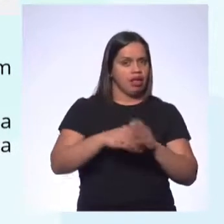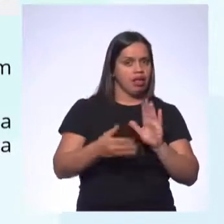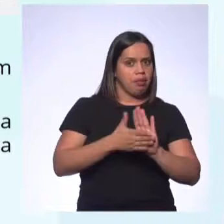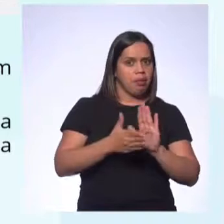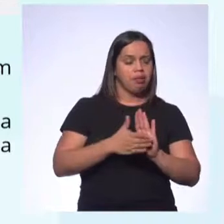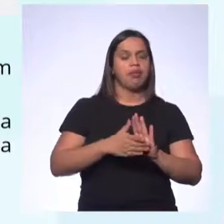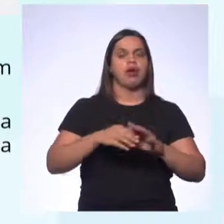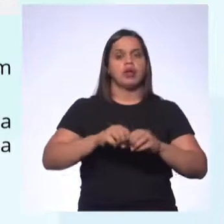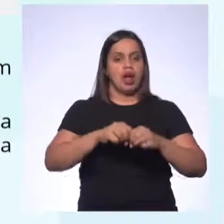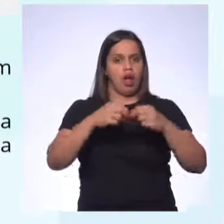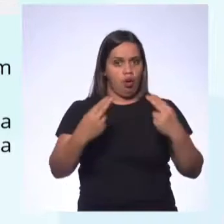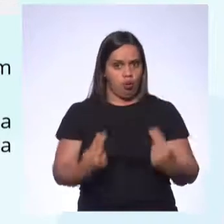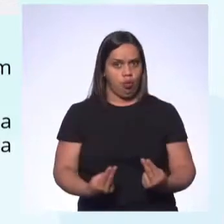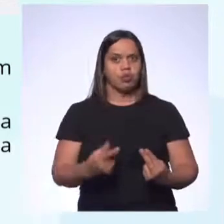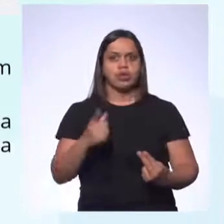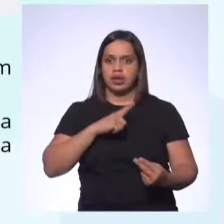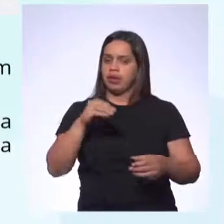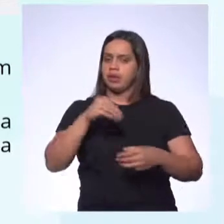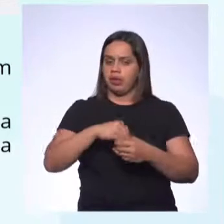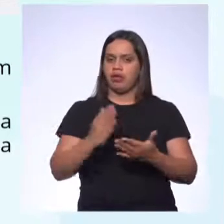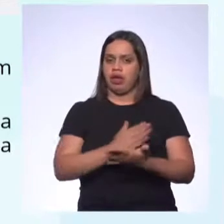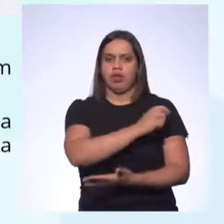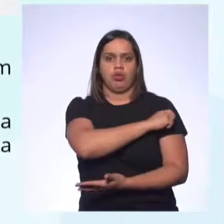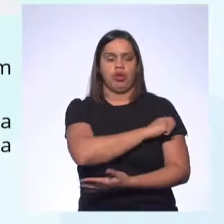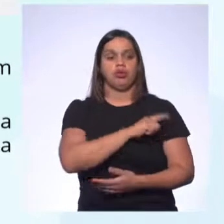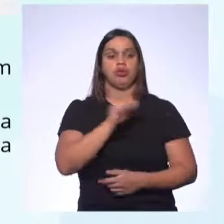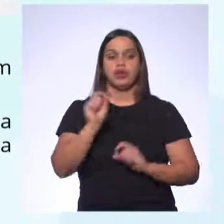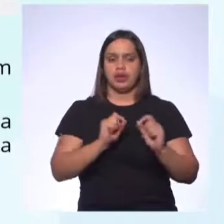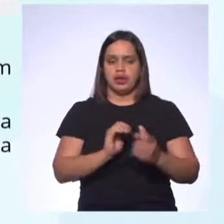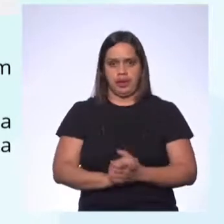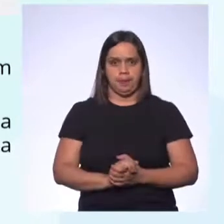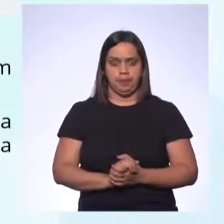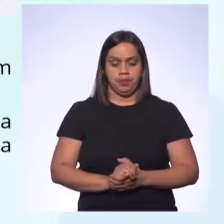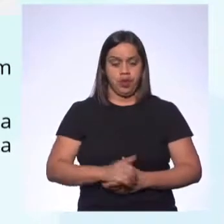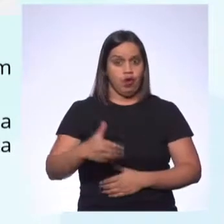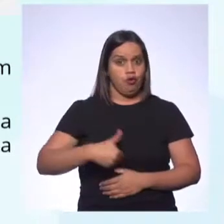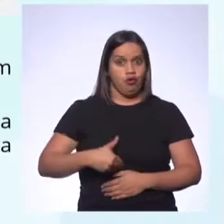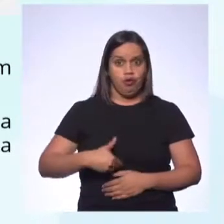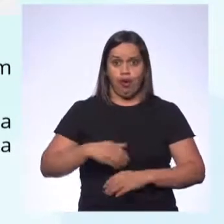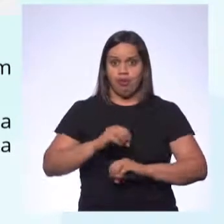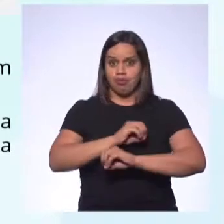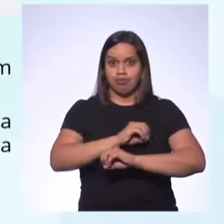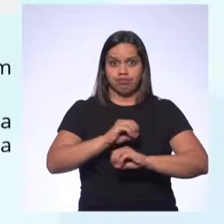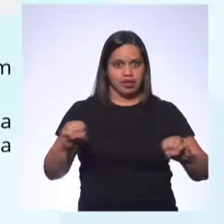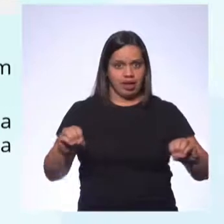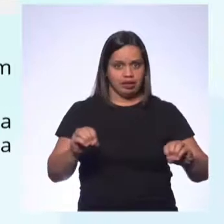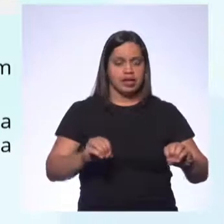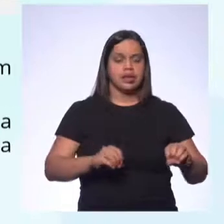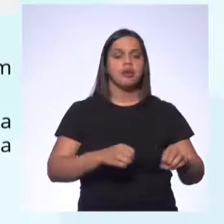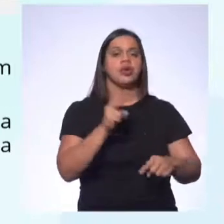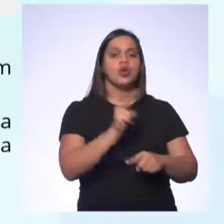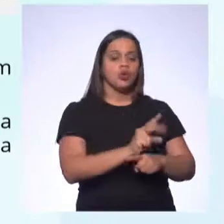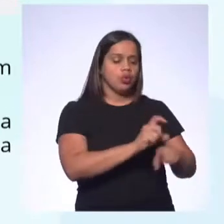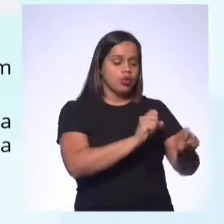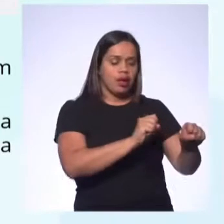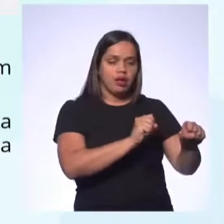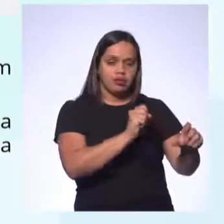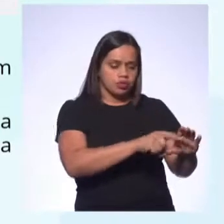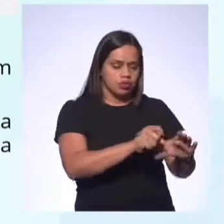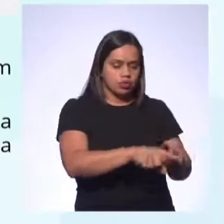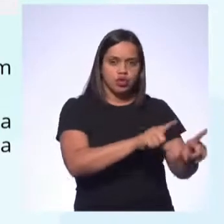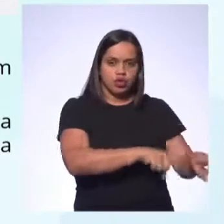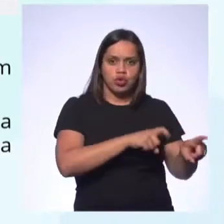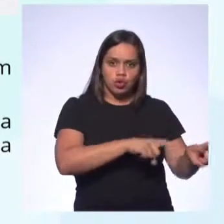lá do aluno também. Fome zero e agricultura sustentável. Acabar com a